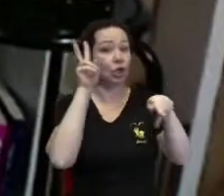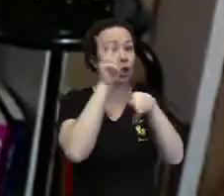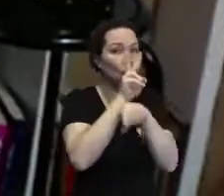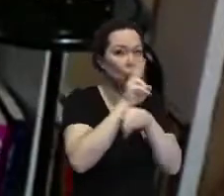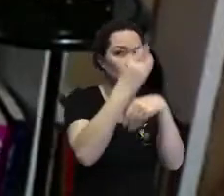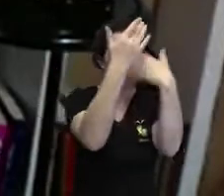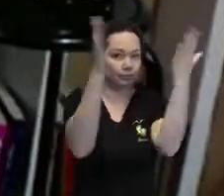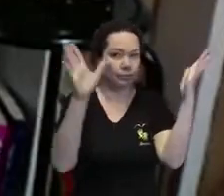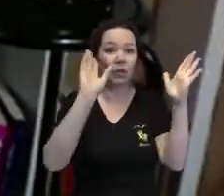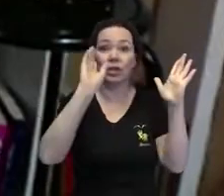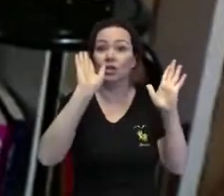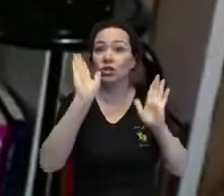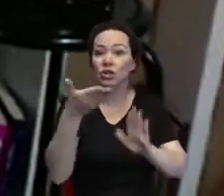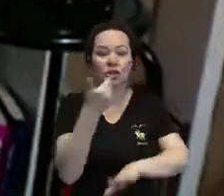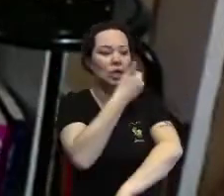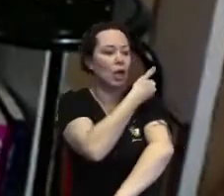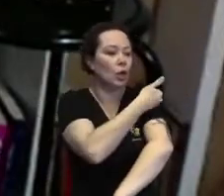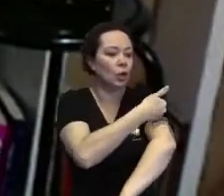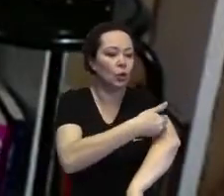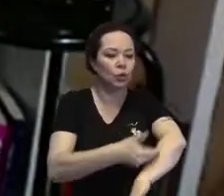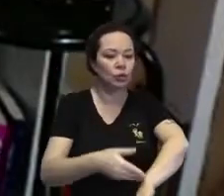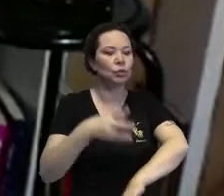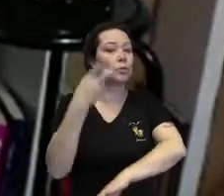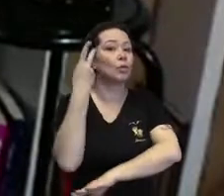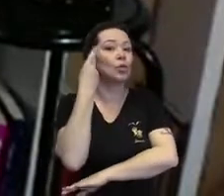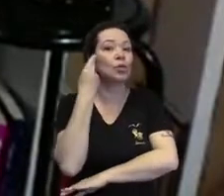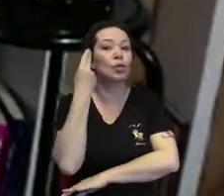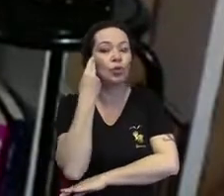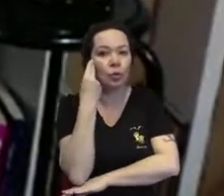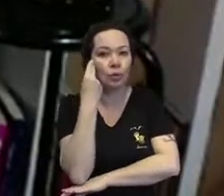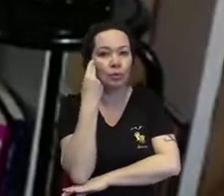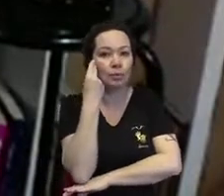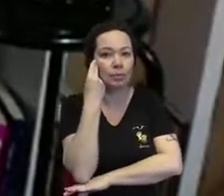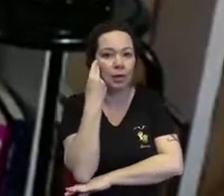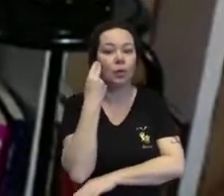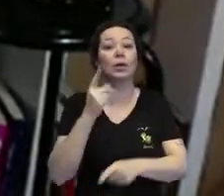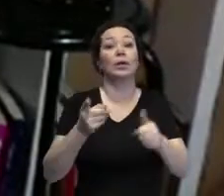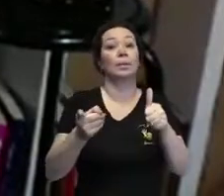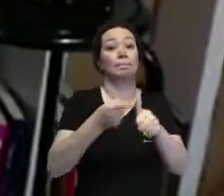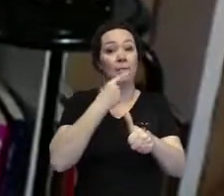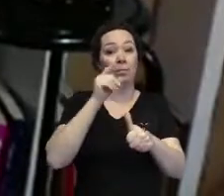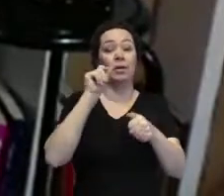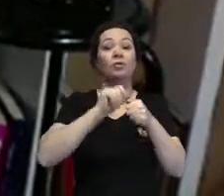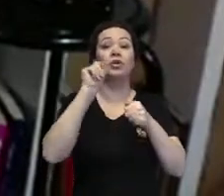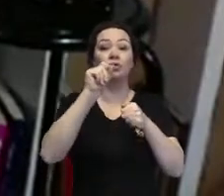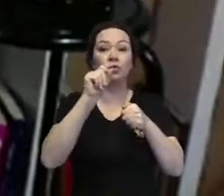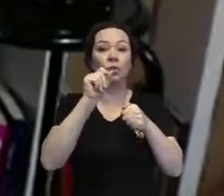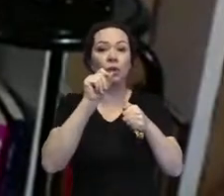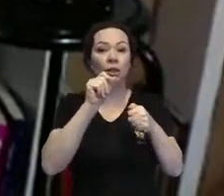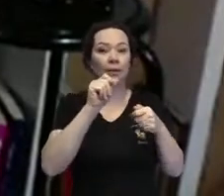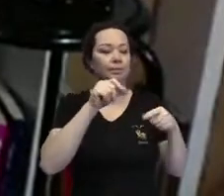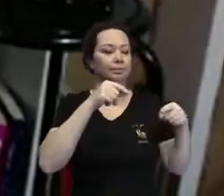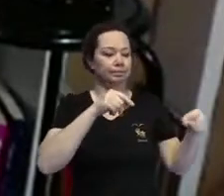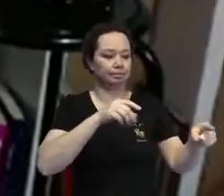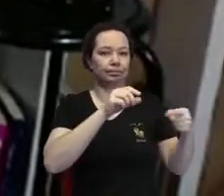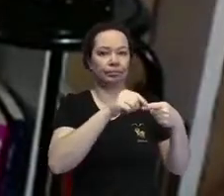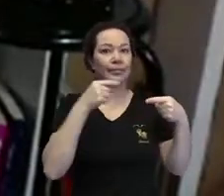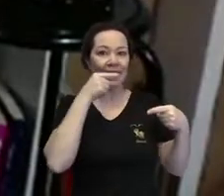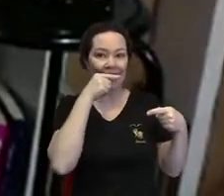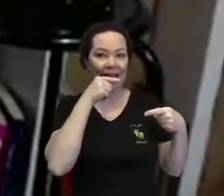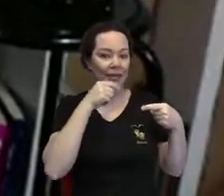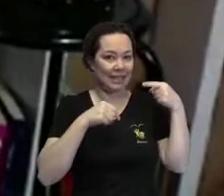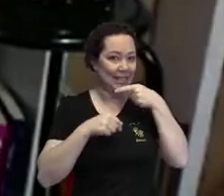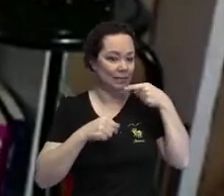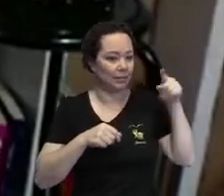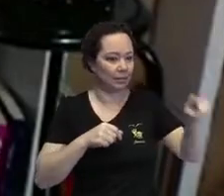estão tão naturalizadas a essa consciência que elas primeiro colocaram a pasta na